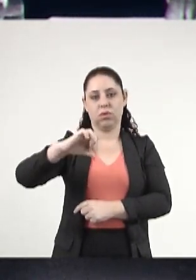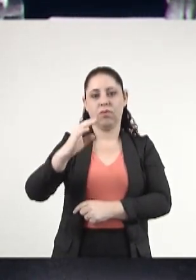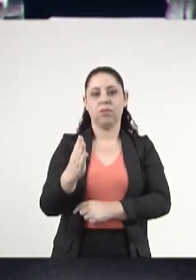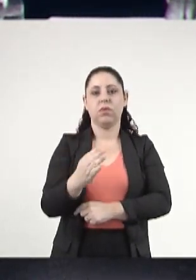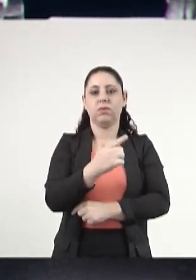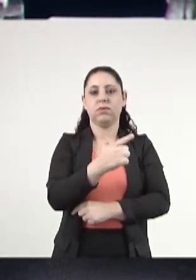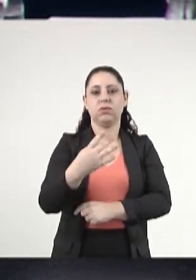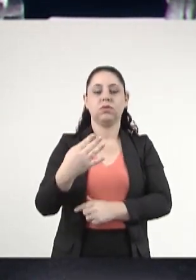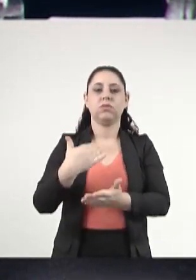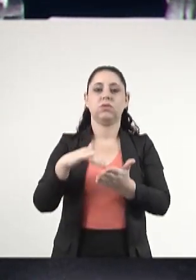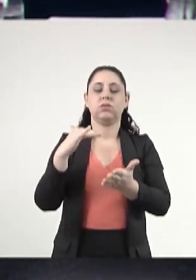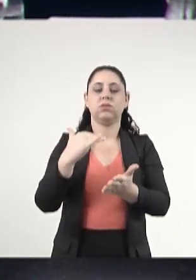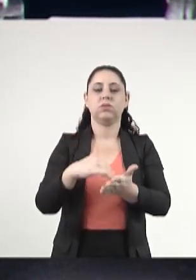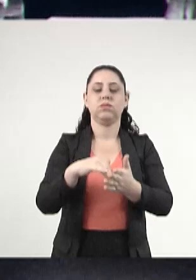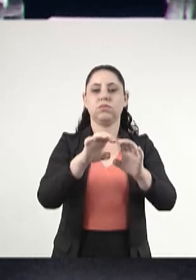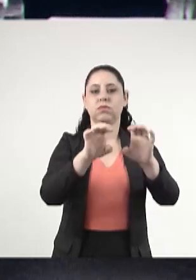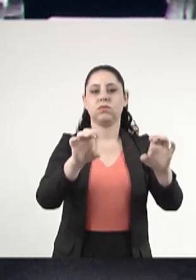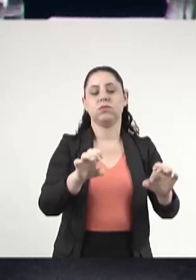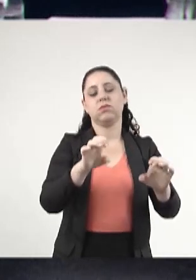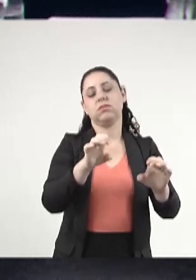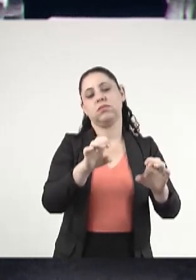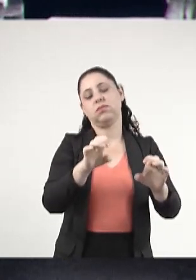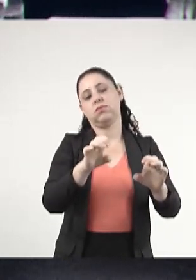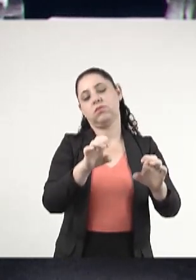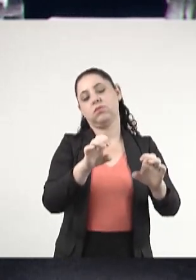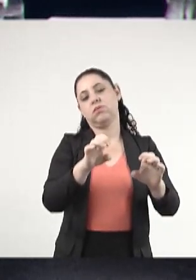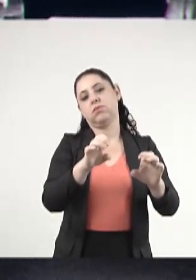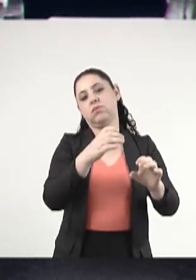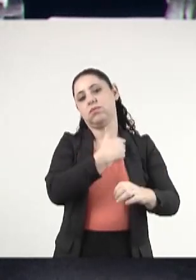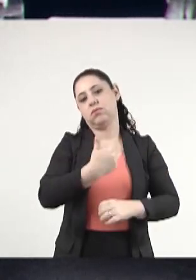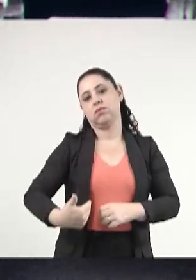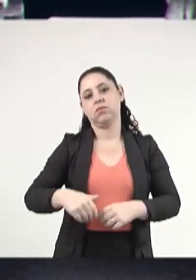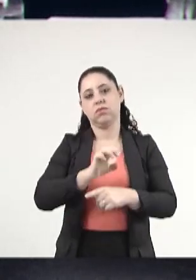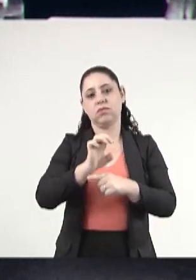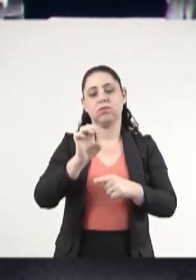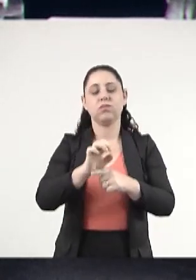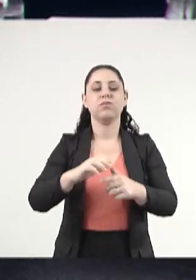12.569/24 da Secretaria de Estado de Governo e Gestão Estratégica de Mato Grosso do Sul.